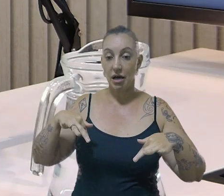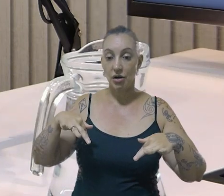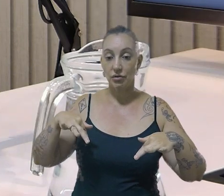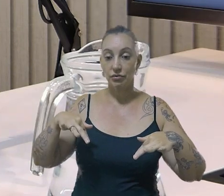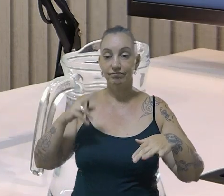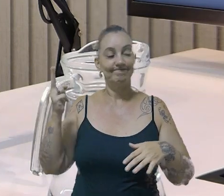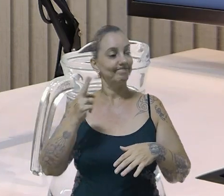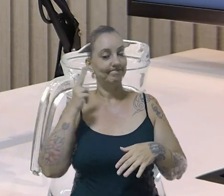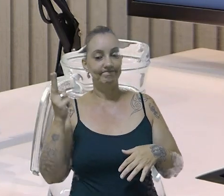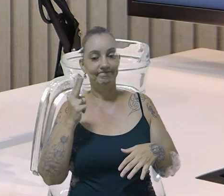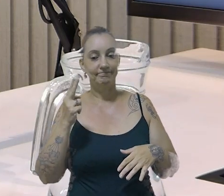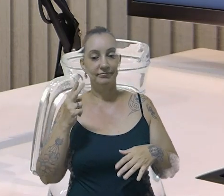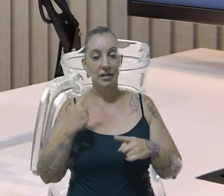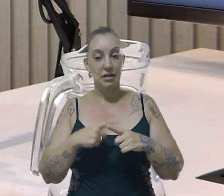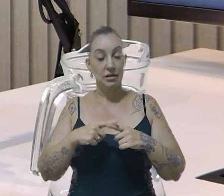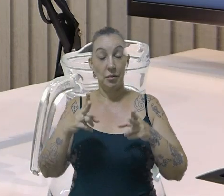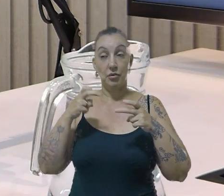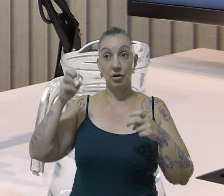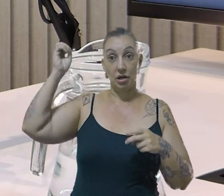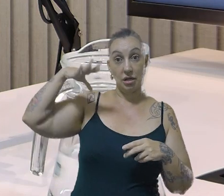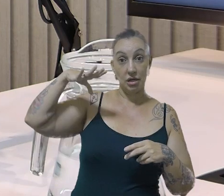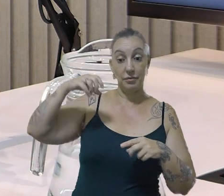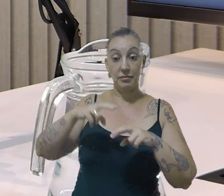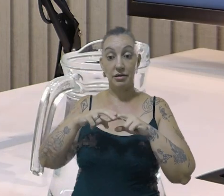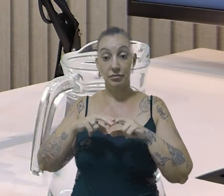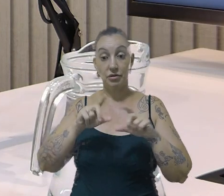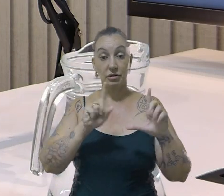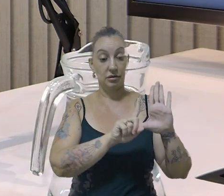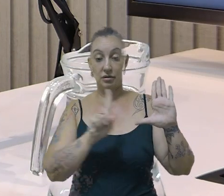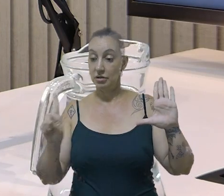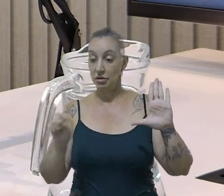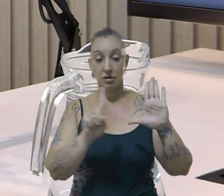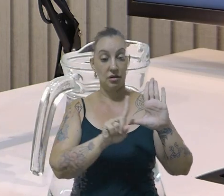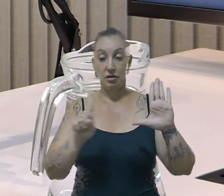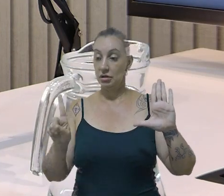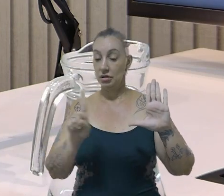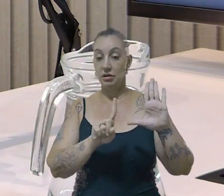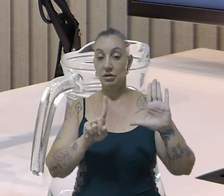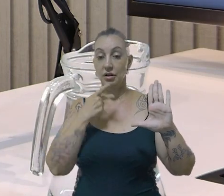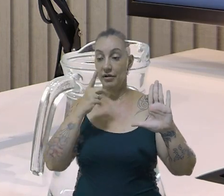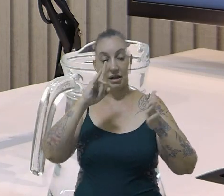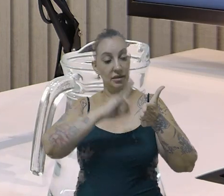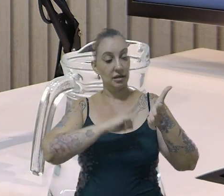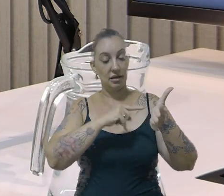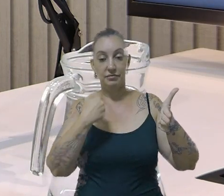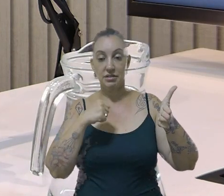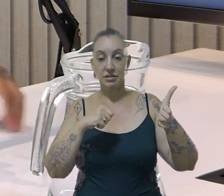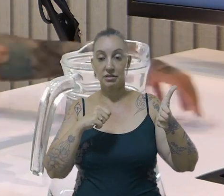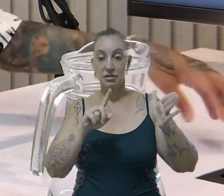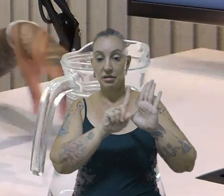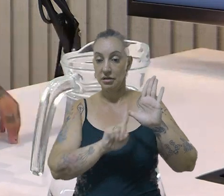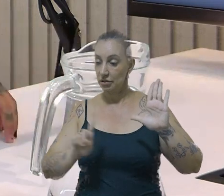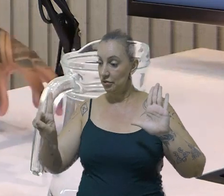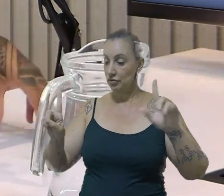que isso aí não funciona não do ponto de vista da Luz assim mas do ponto de vista da encenação mesmo tipo cara você falava esse texto aqui mas eu preciso que você saia por essa